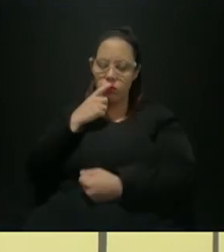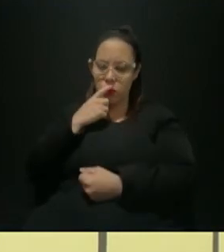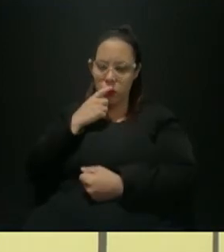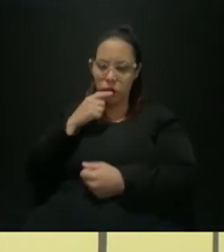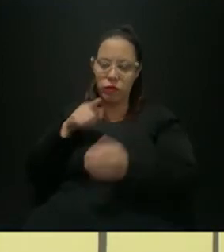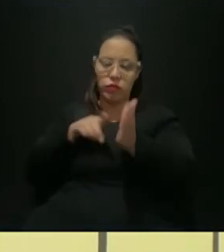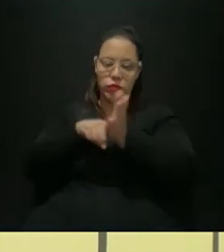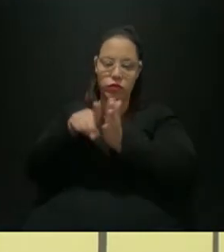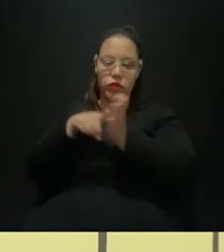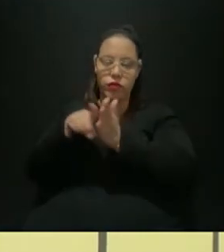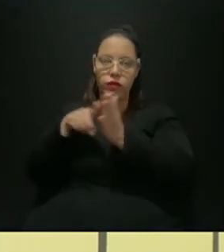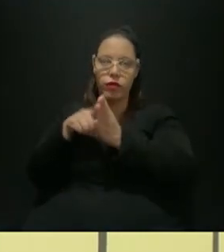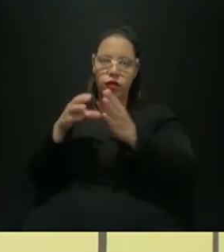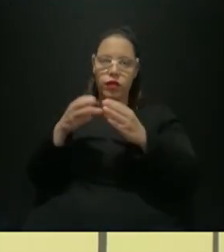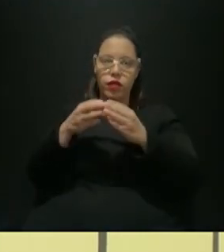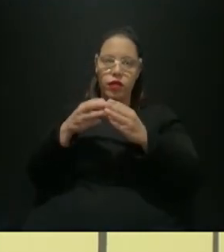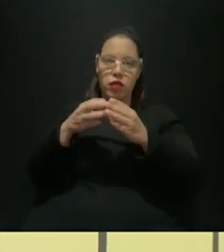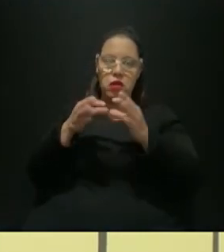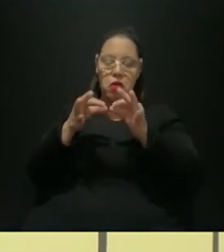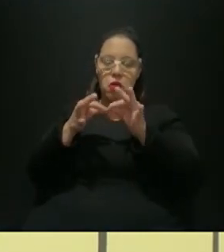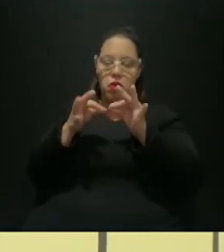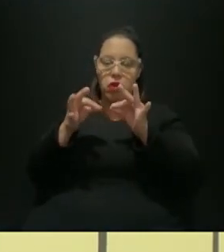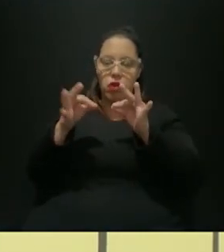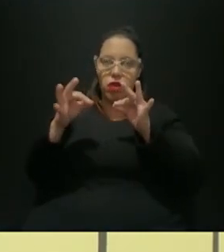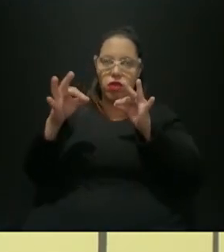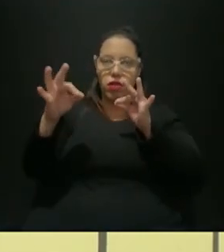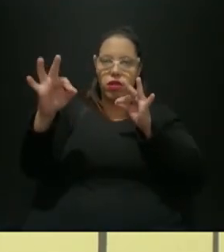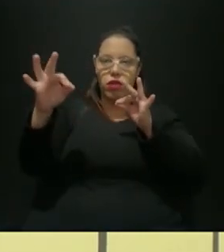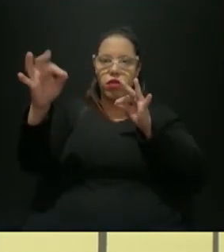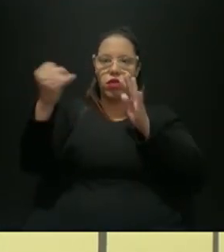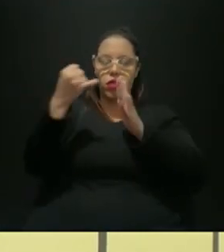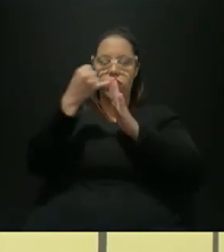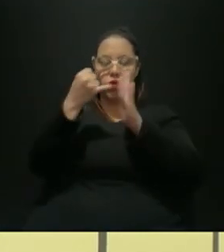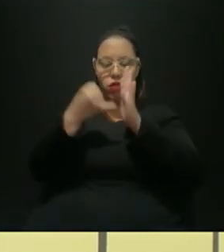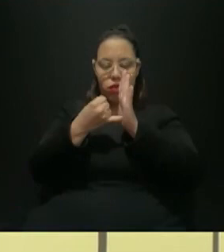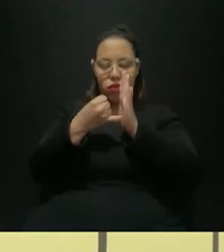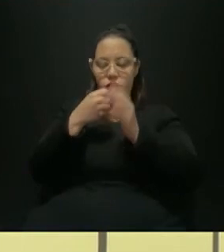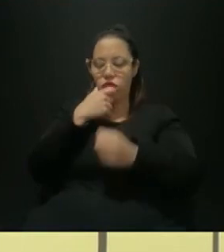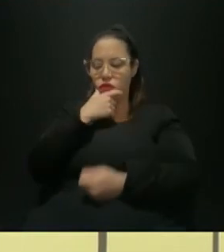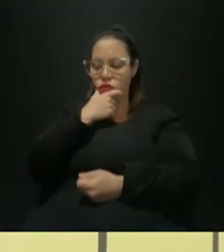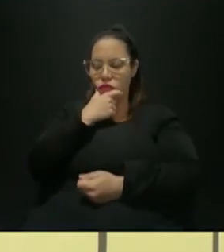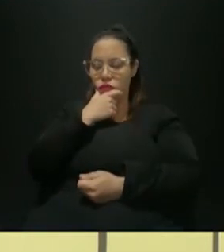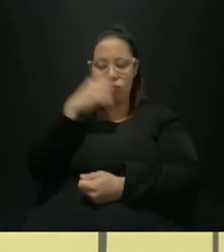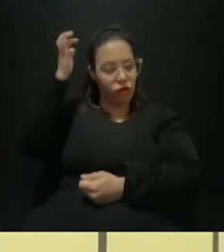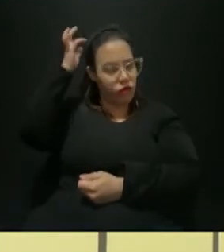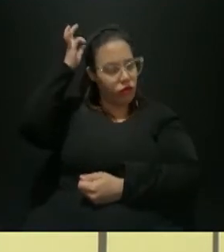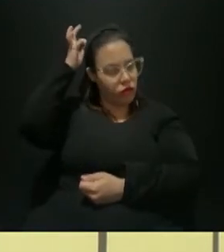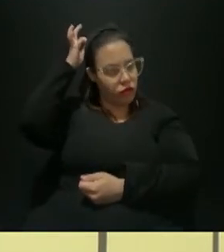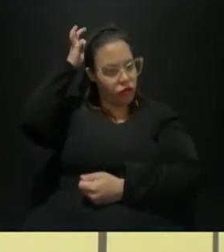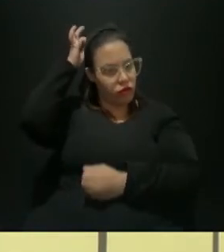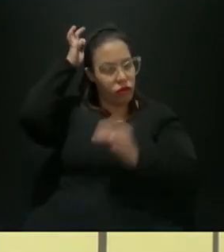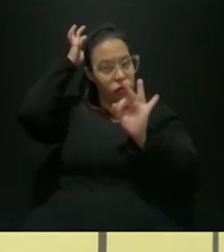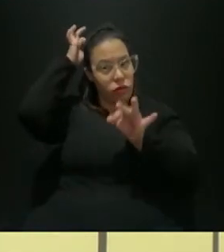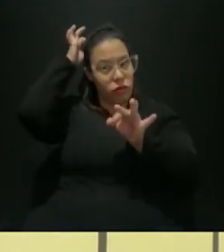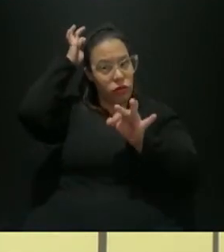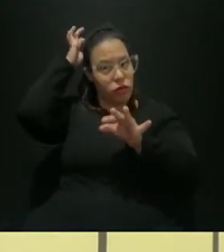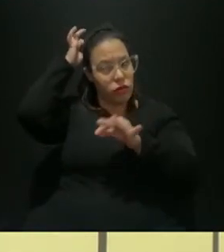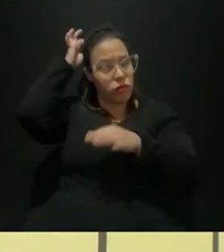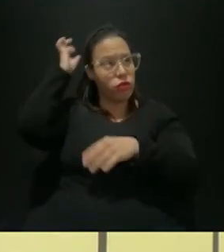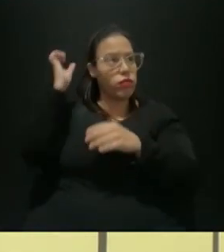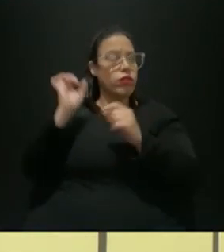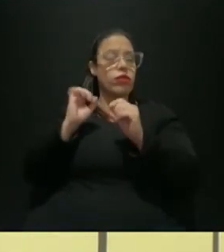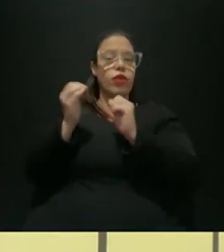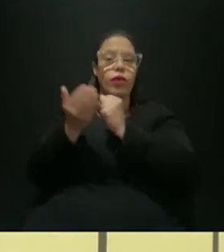ficavam longos períodos em institucionalização, né? Então isso já foi dando, né, base para